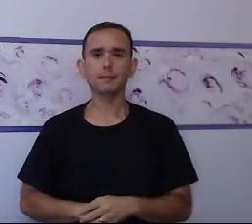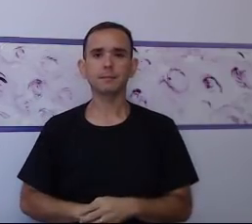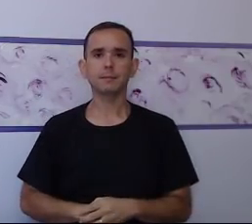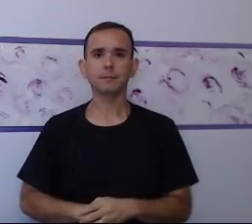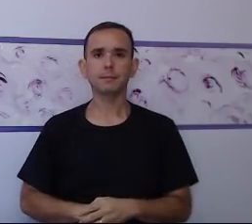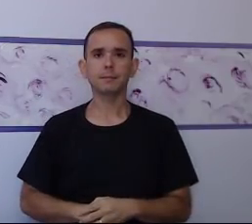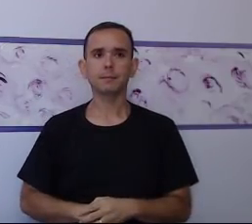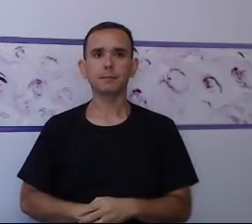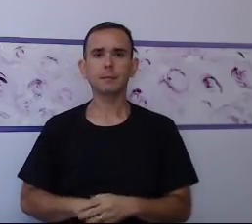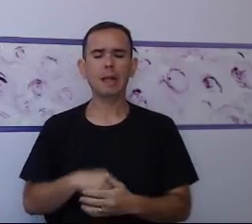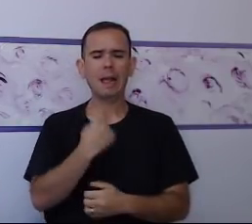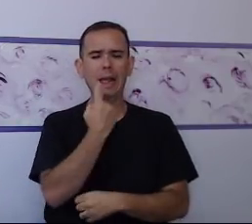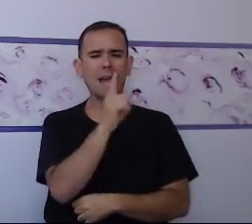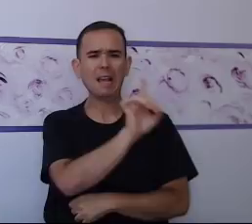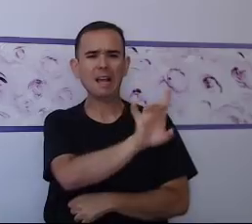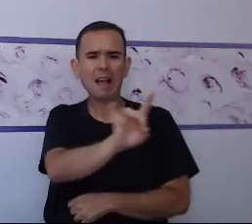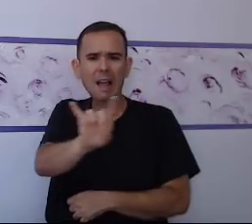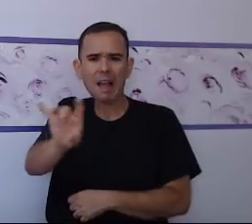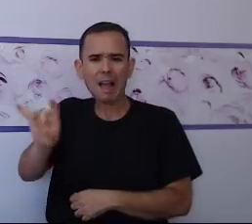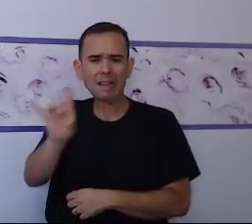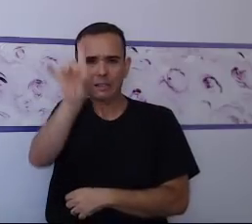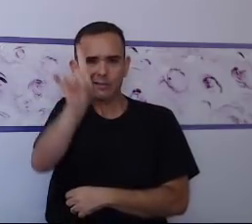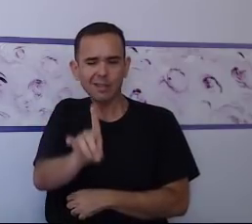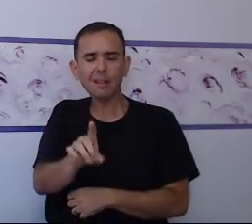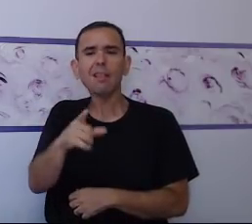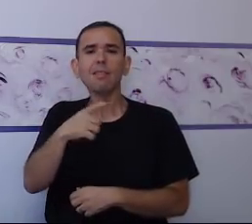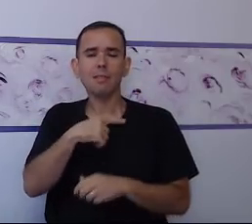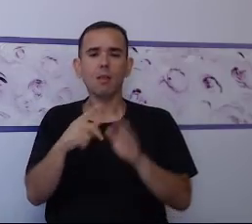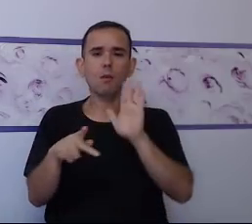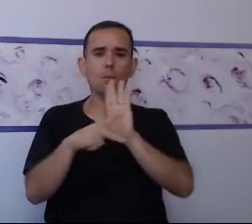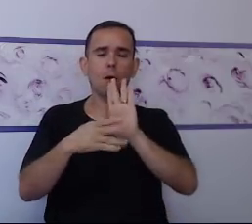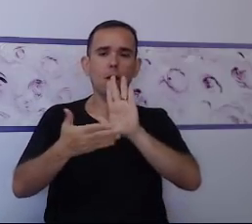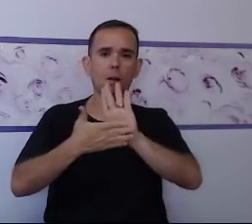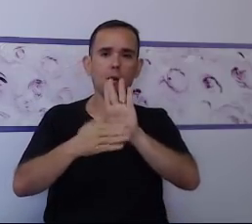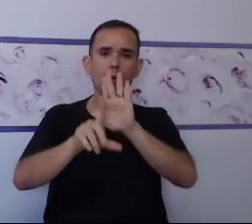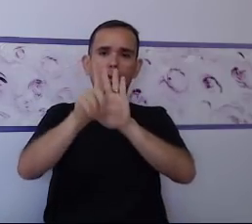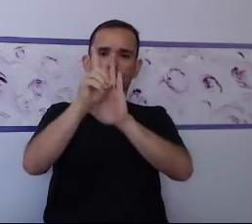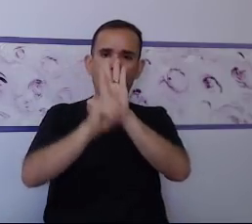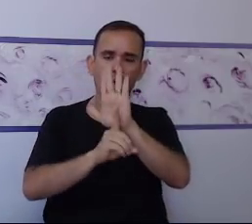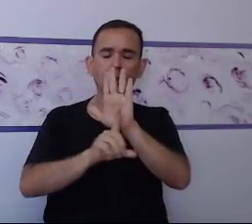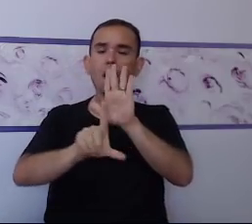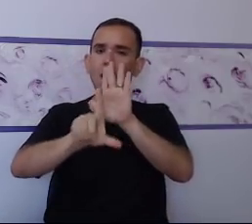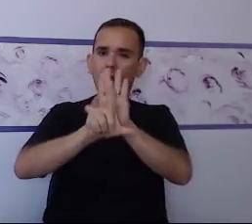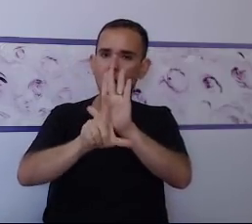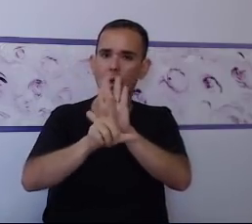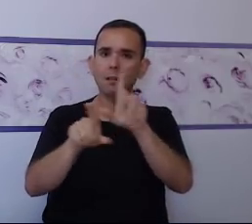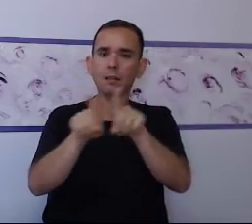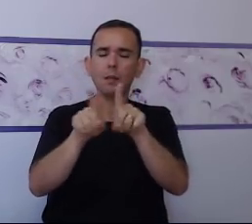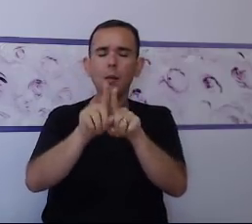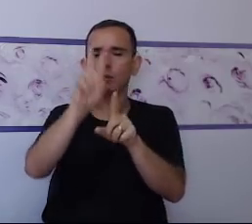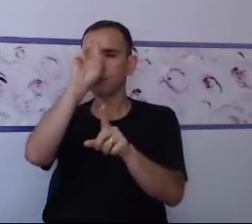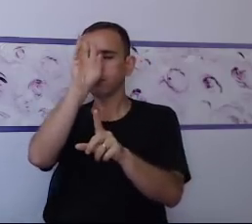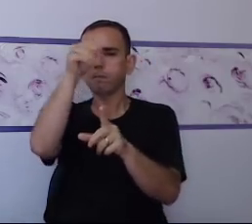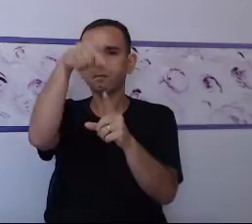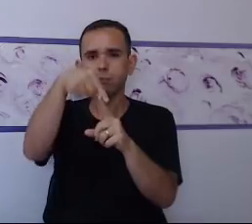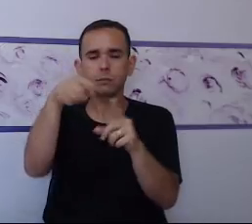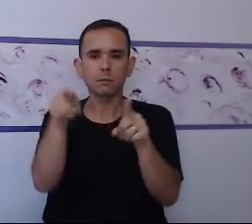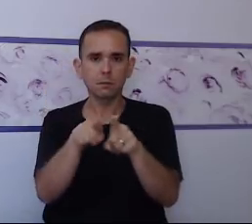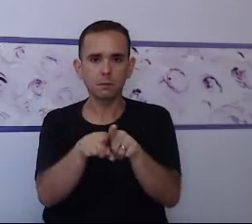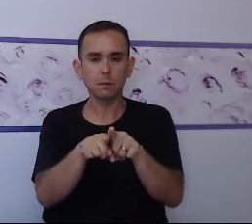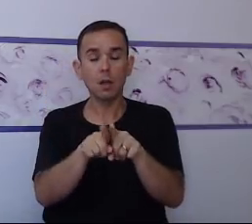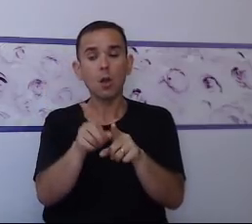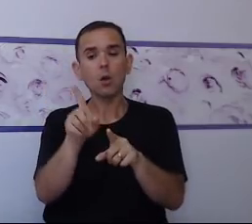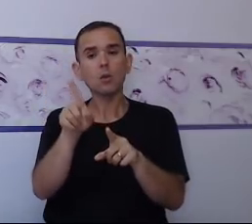Bom, cada deficiência possui um decreto, uma lei, resolução. Então,